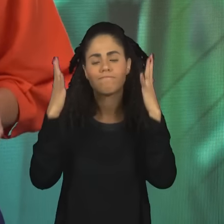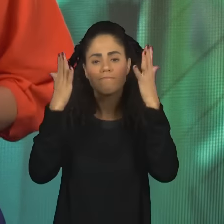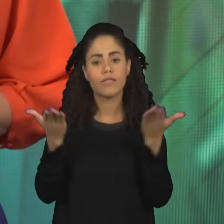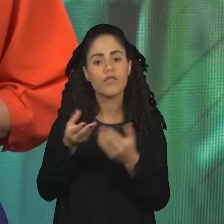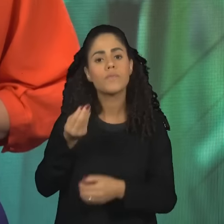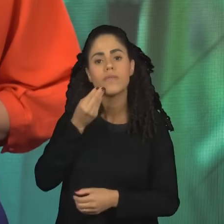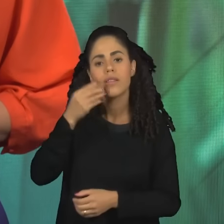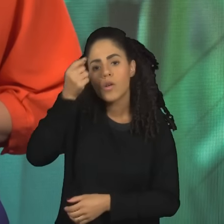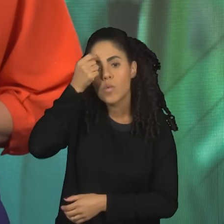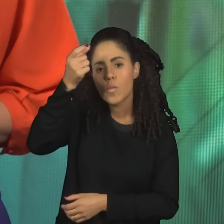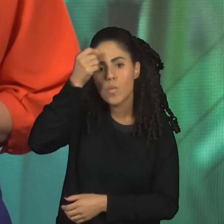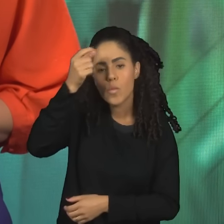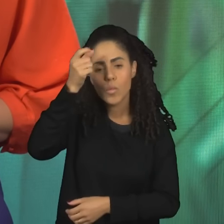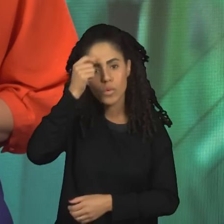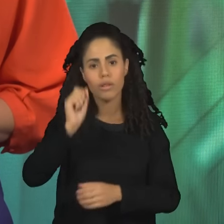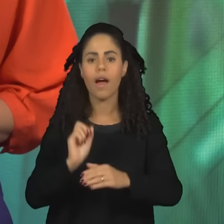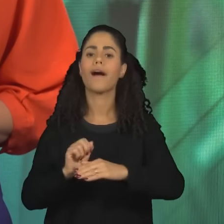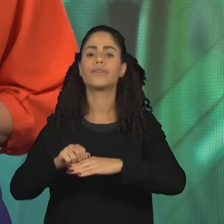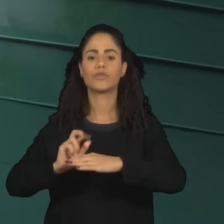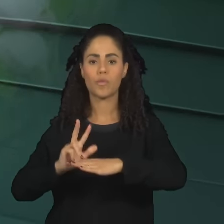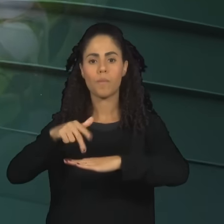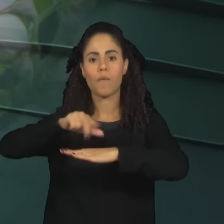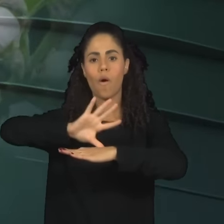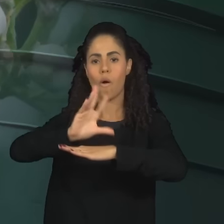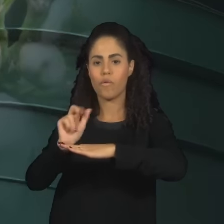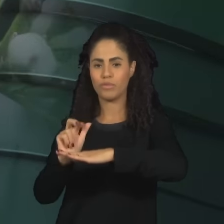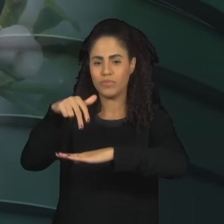resgate cultural para os povos originários.